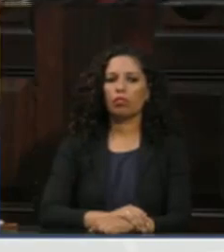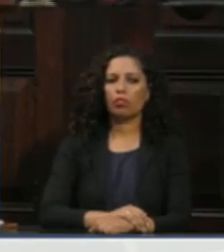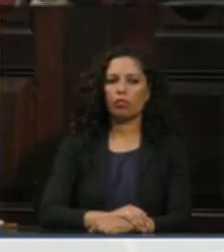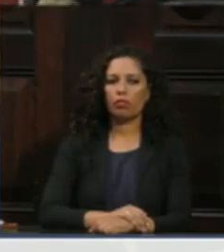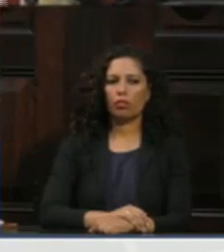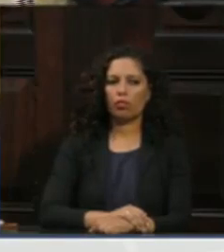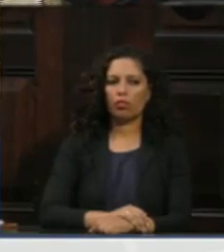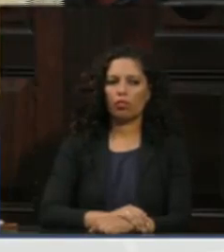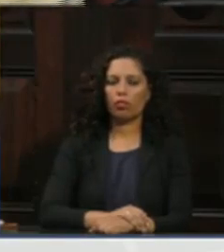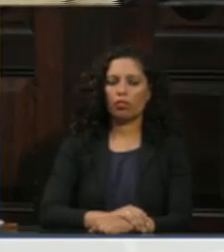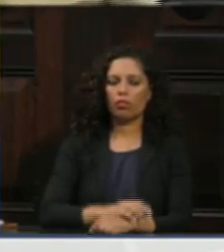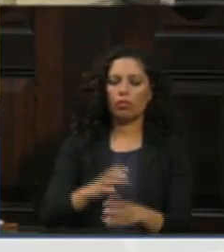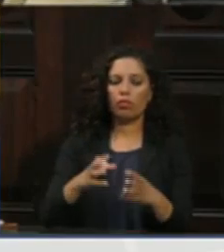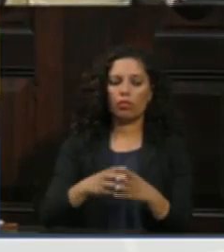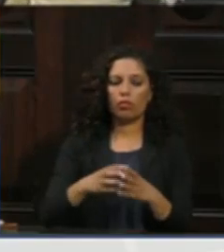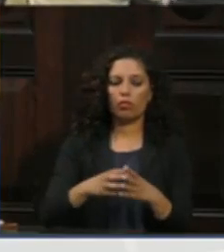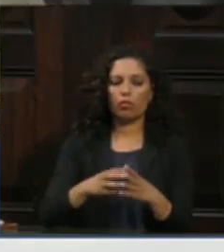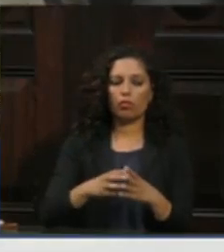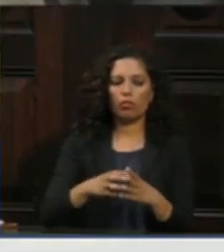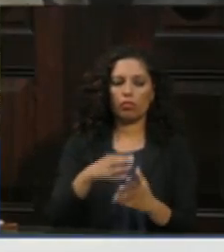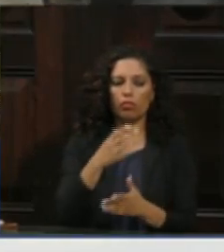Senhor presidente, pela juridicidade.